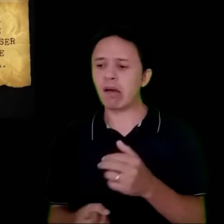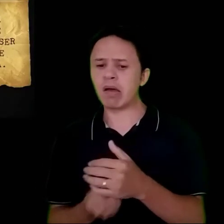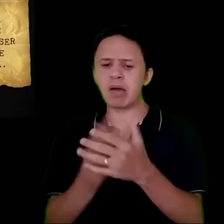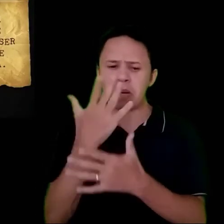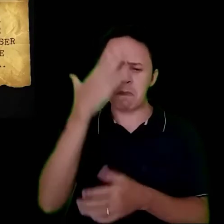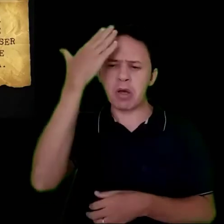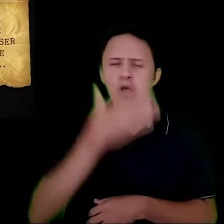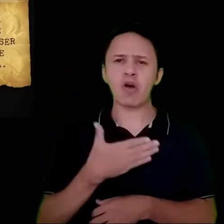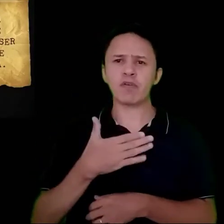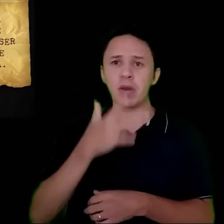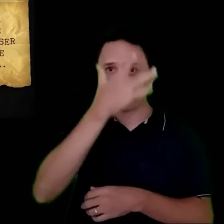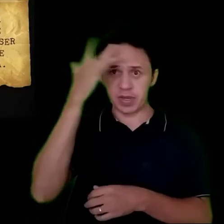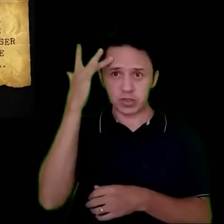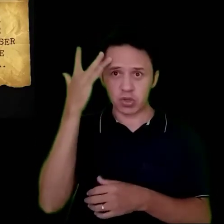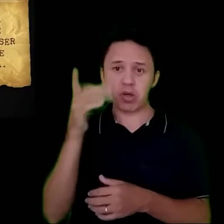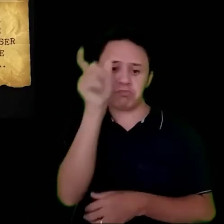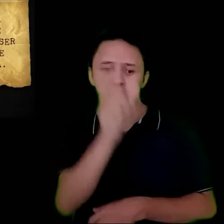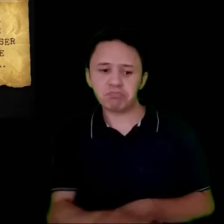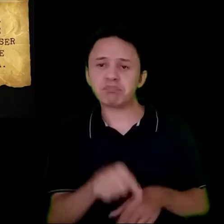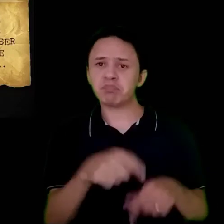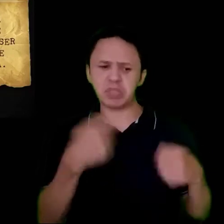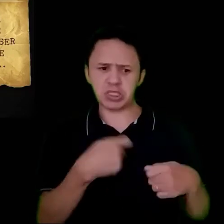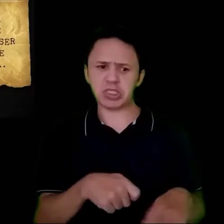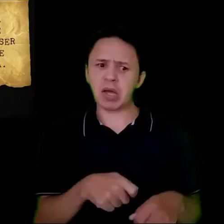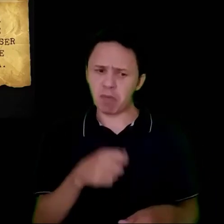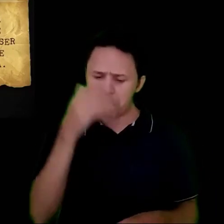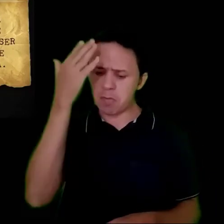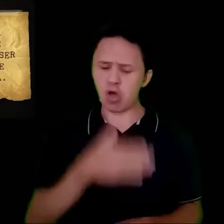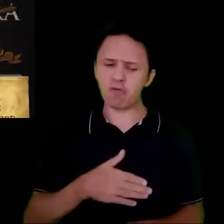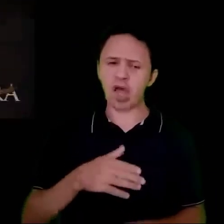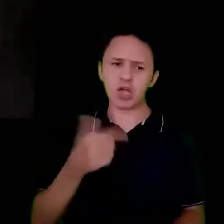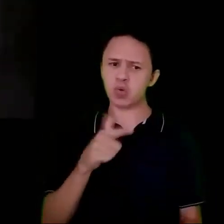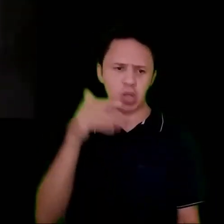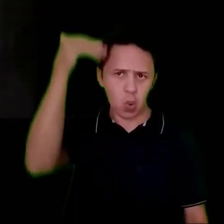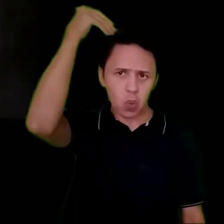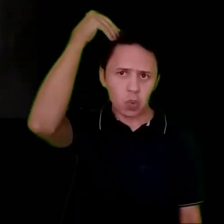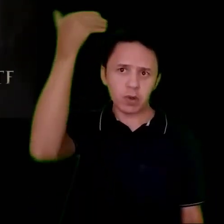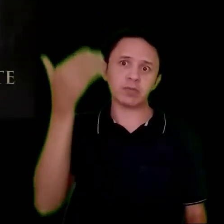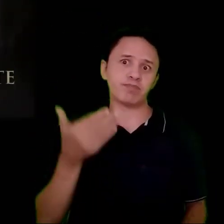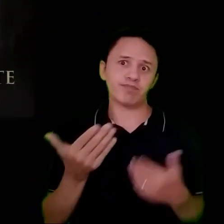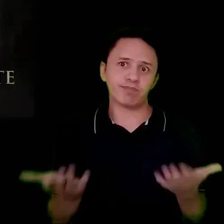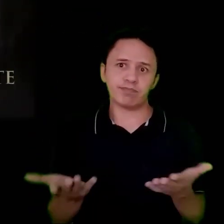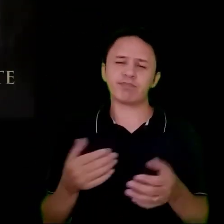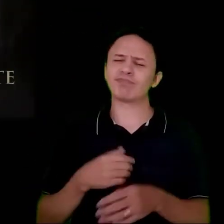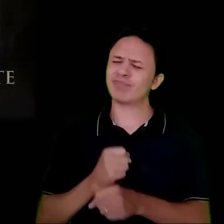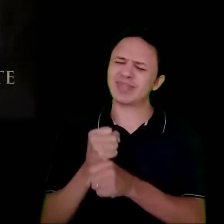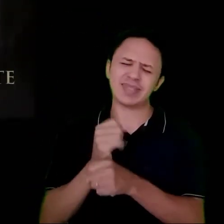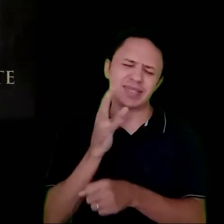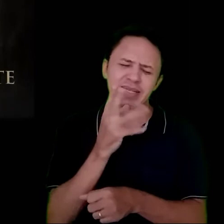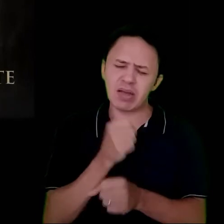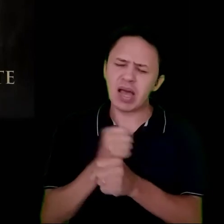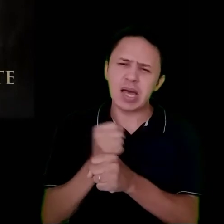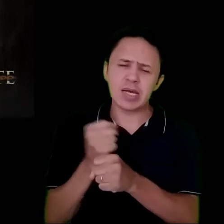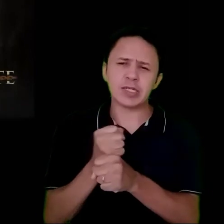inversão do ônus de prova, a pessoa, por ser negra, que tinha que provar sua inocência. Essa estrutura dura oficialmente mais de 300